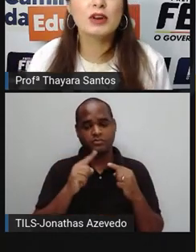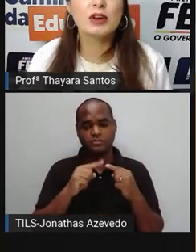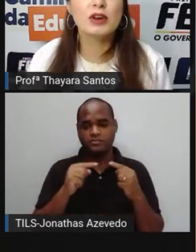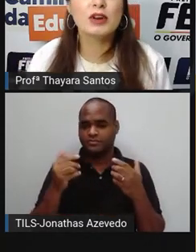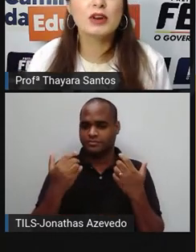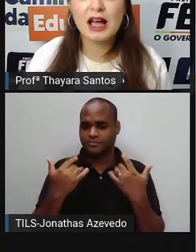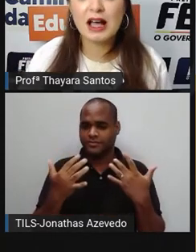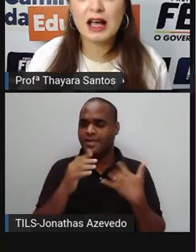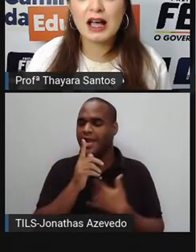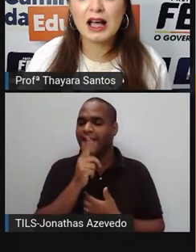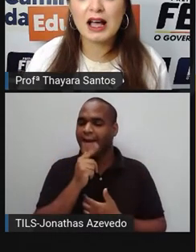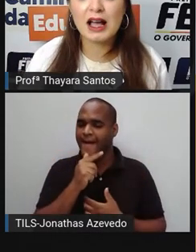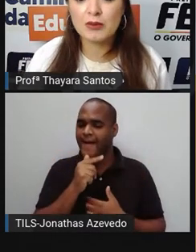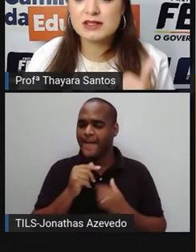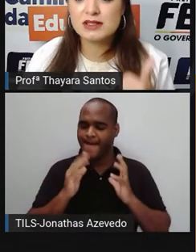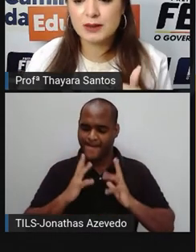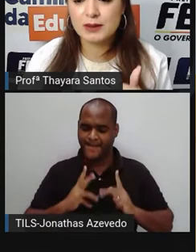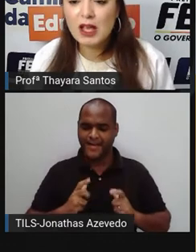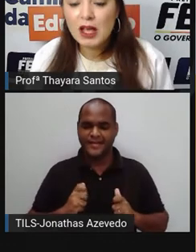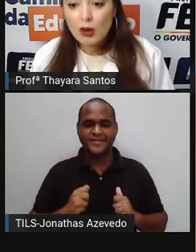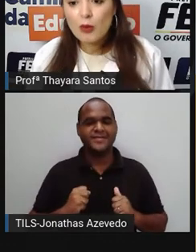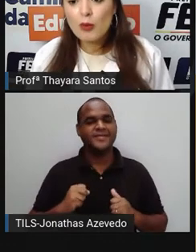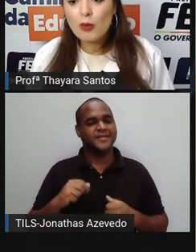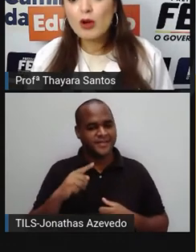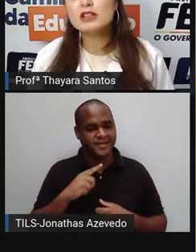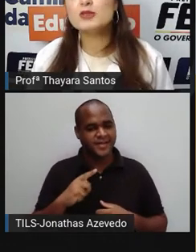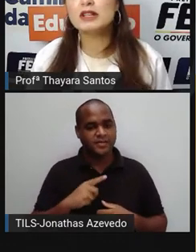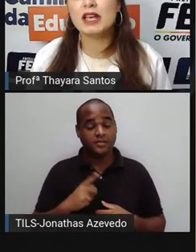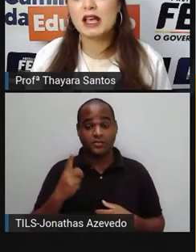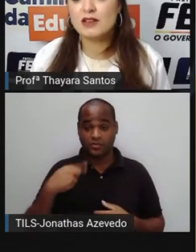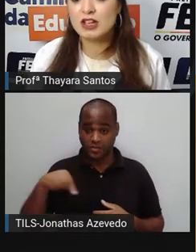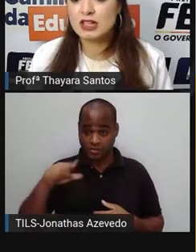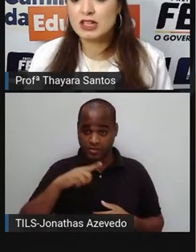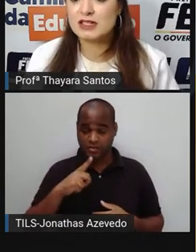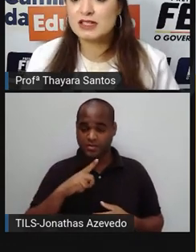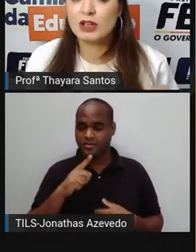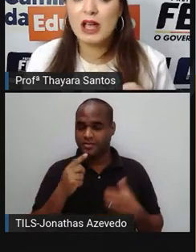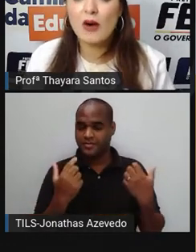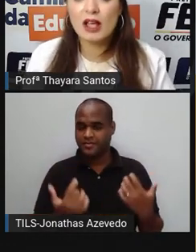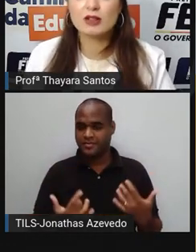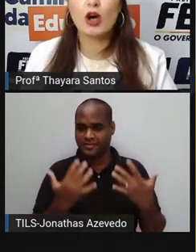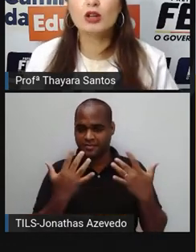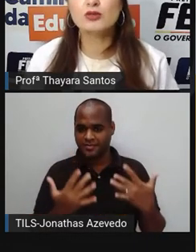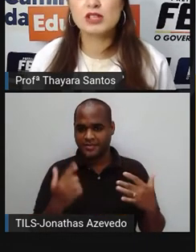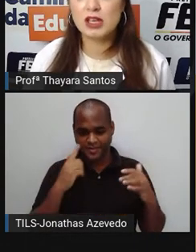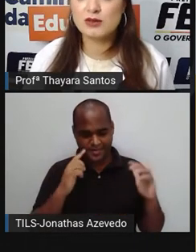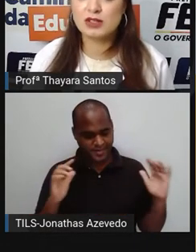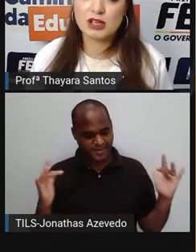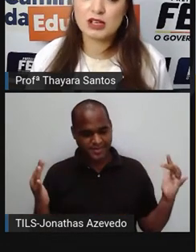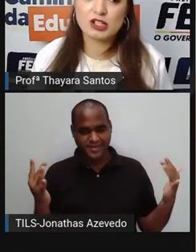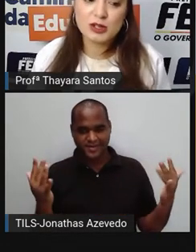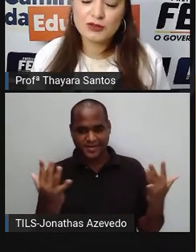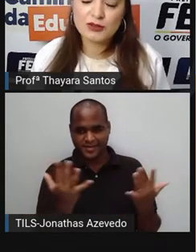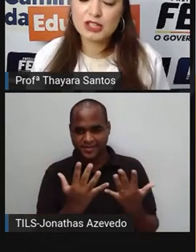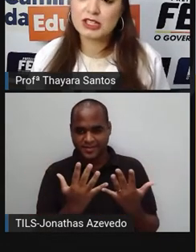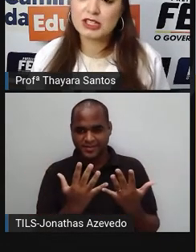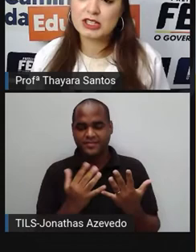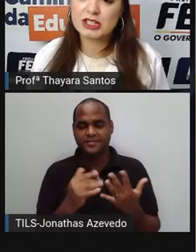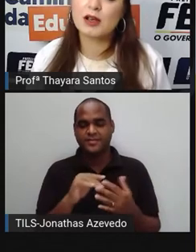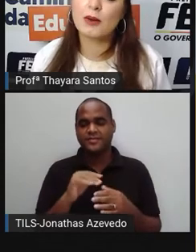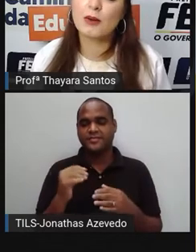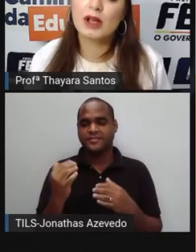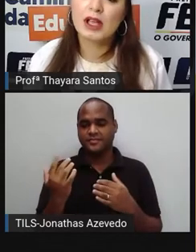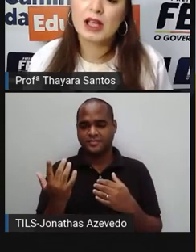sendo a purificação da água como assim quando a gente mantém essa vegetação que tá ao redor dos rios que a gente chama de